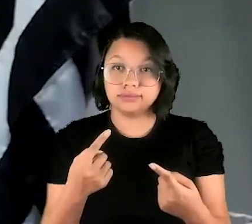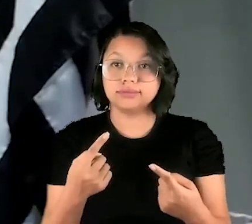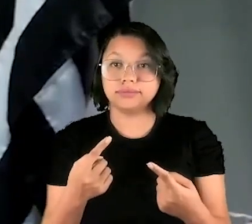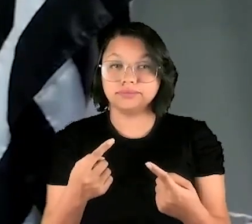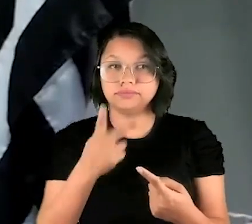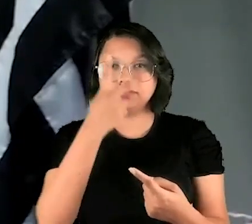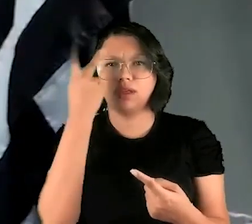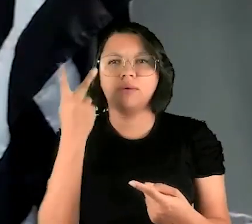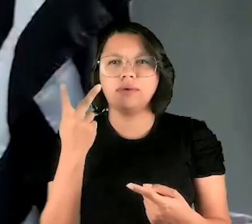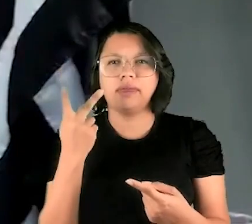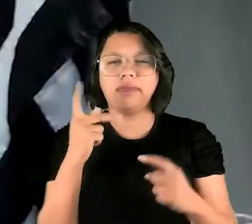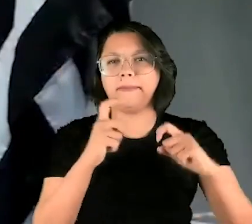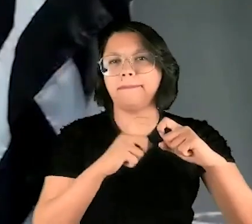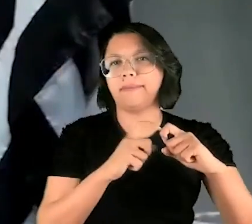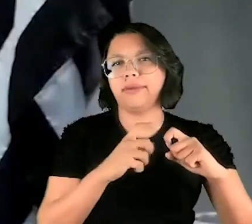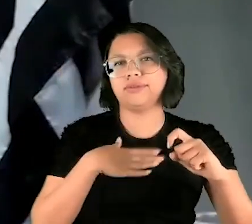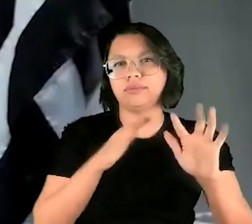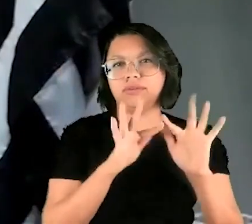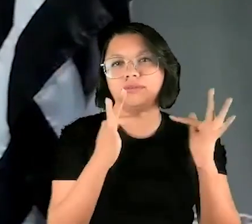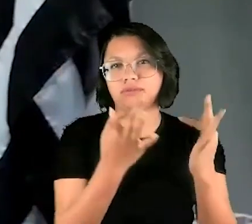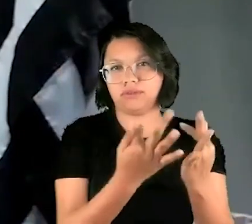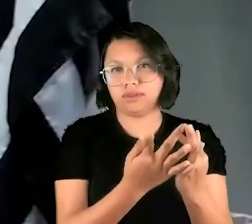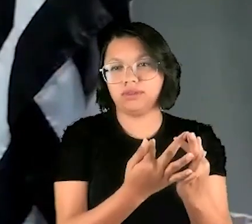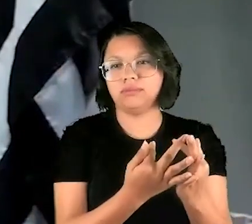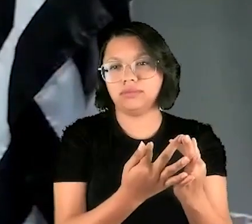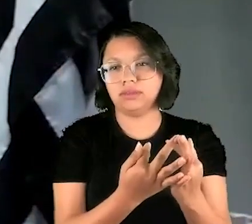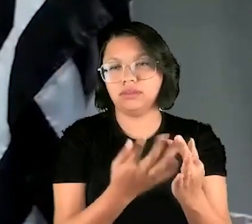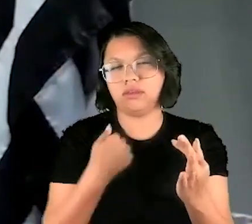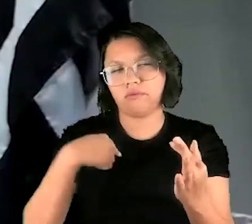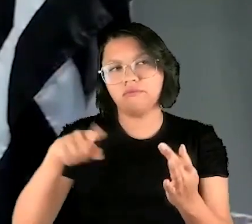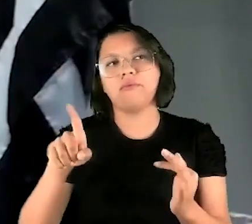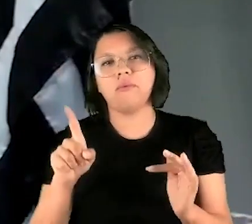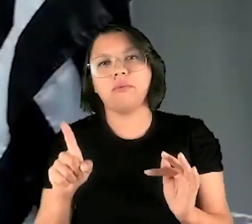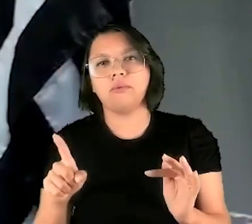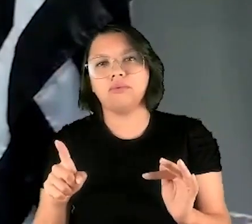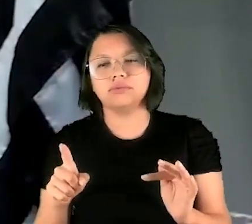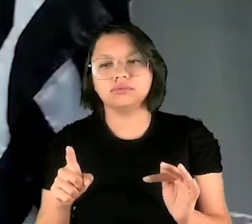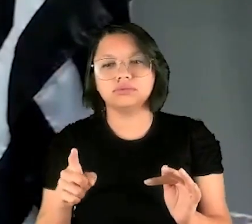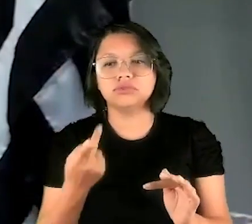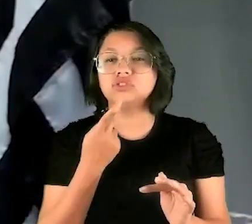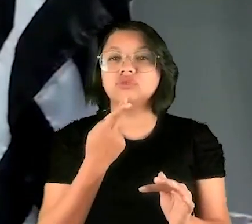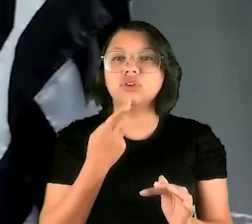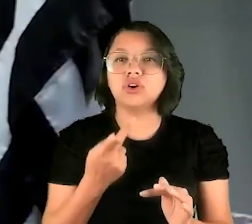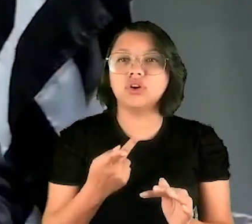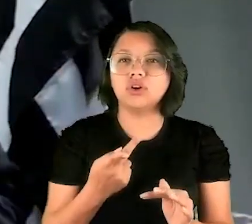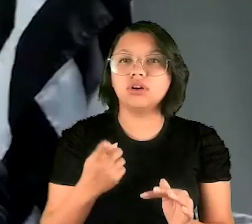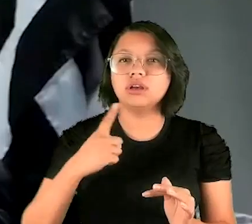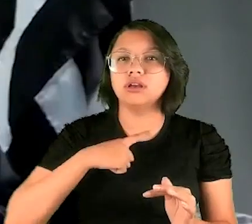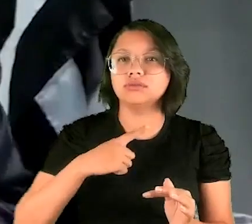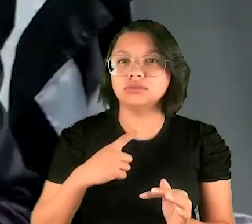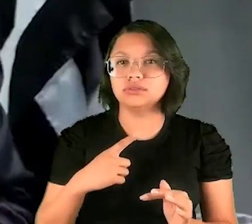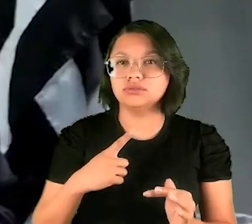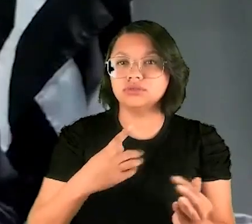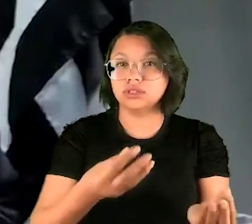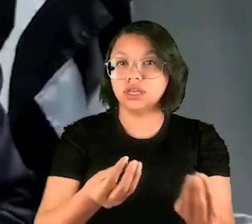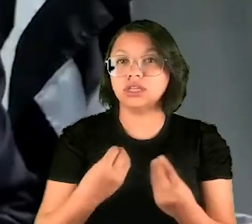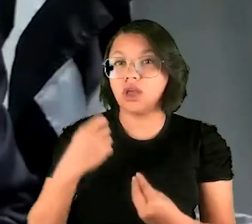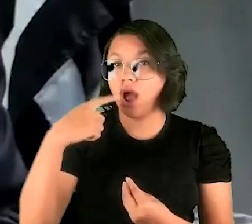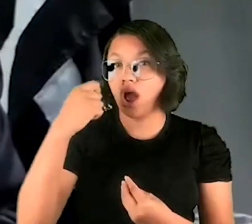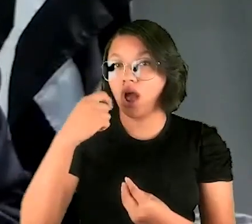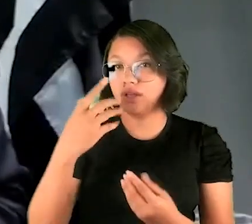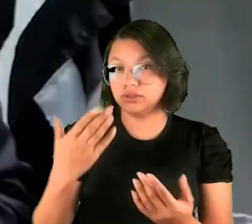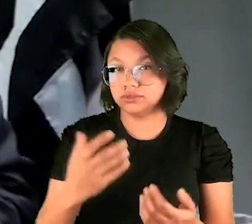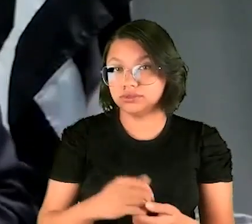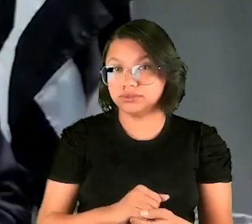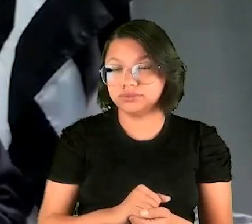mas alguém, um médico da minha família, um médico que eu fui e tal, disse que eu tenho que receber um